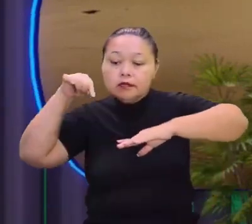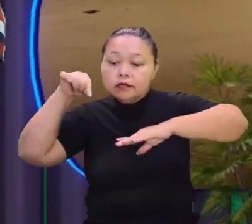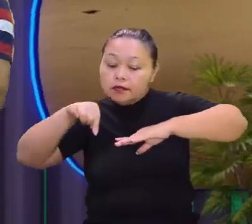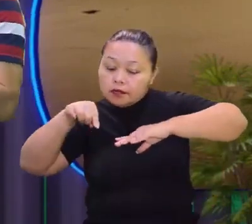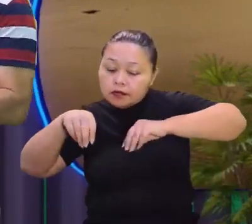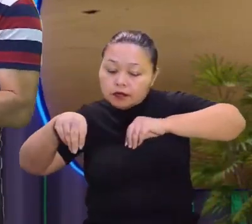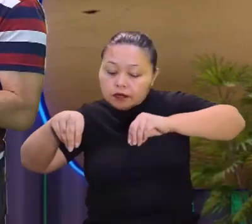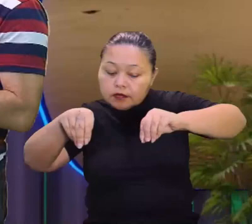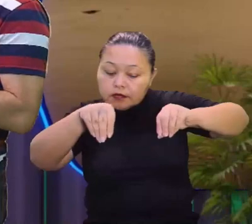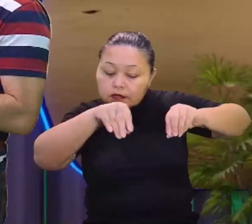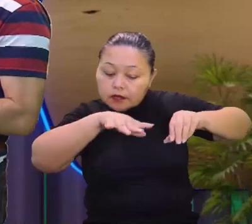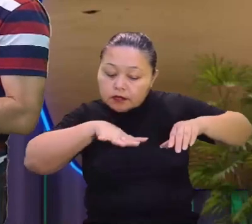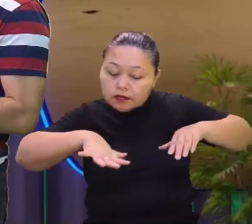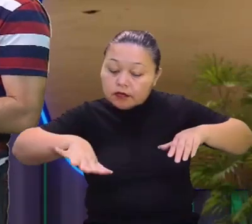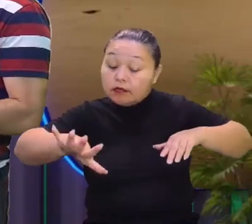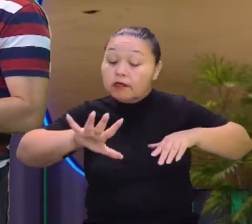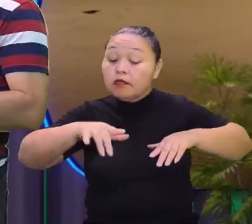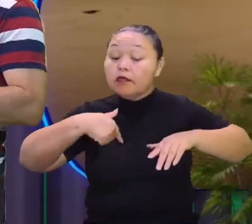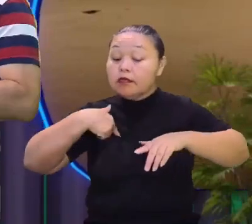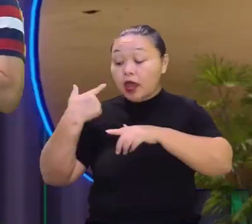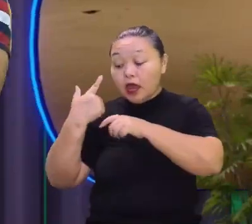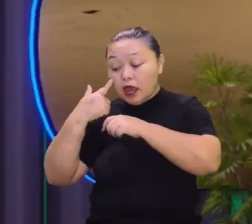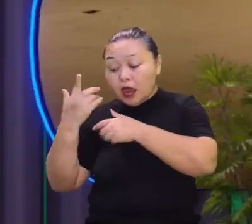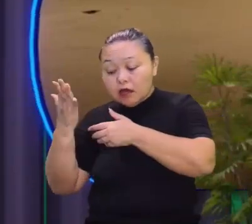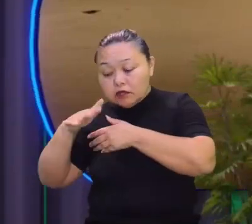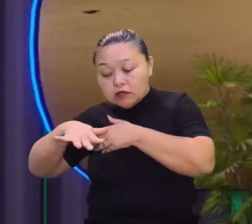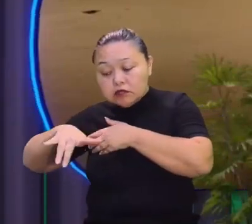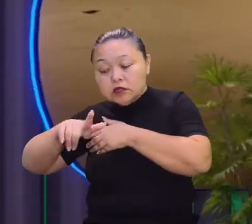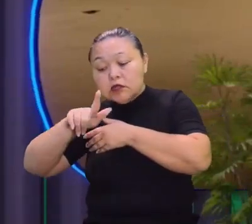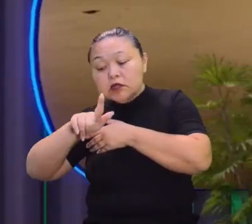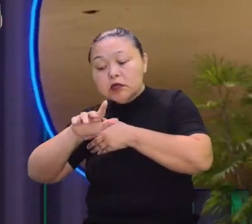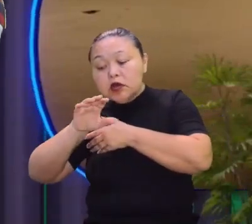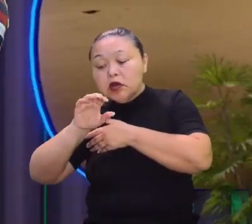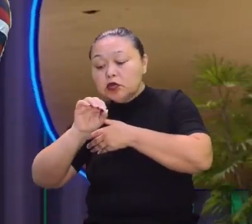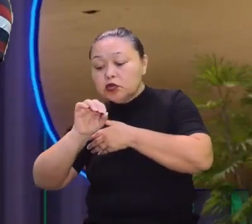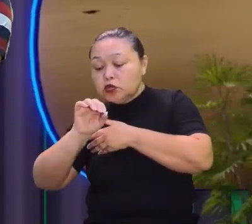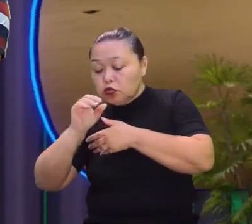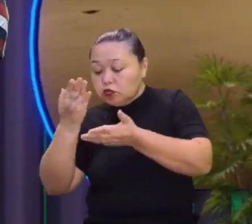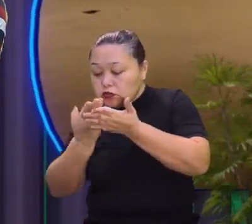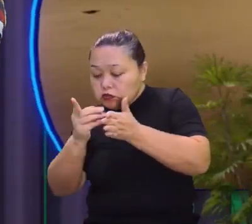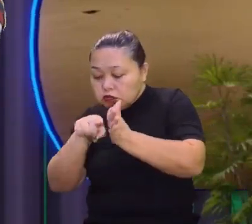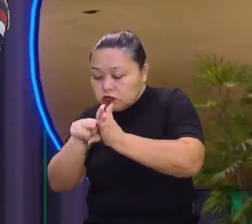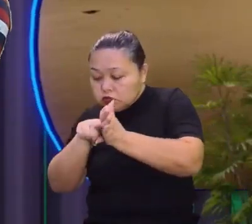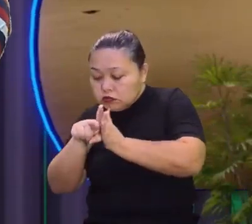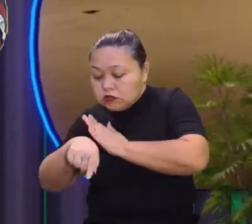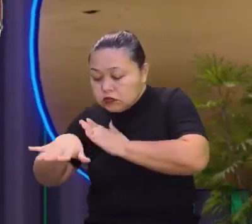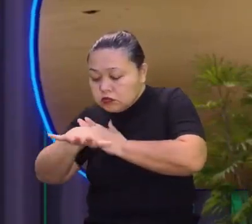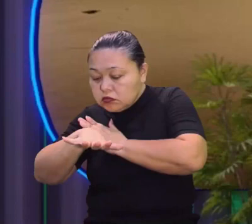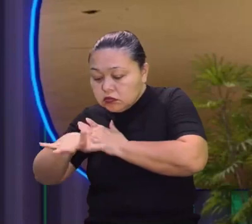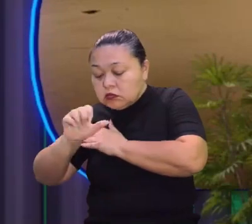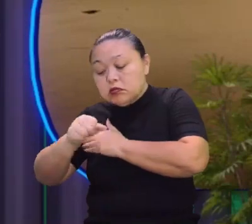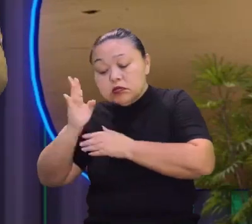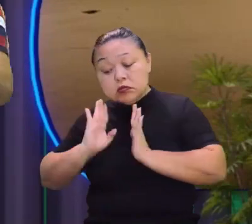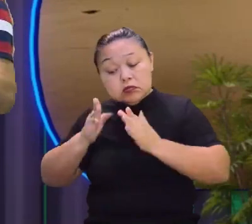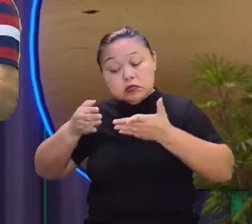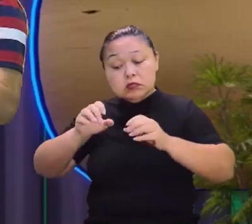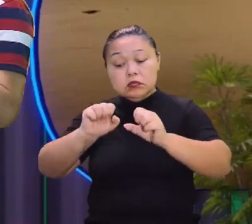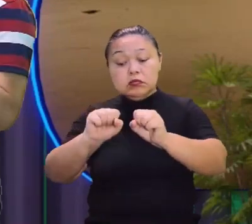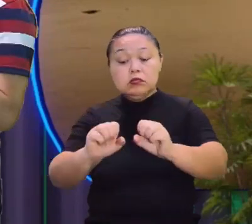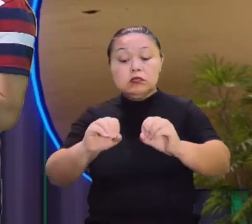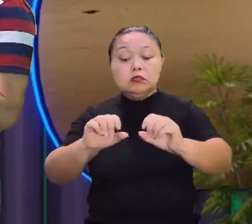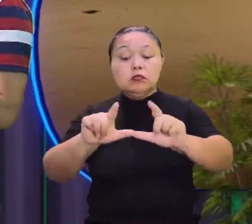tem que recorrer à geologia para nos dar as respostas em relação, principalmente, à questão do